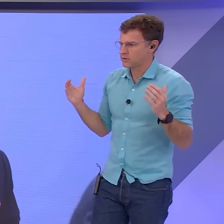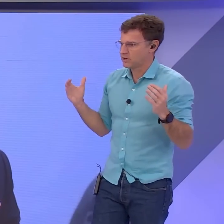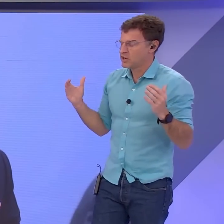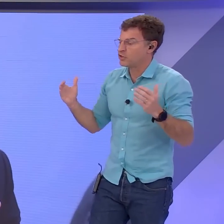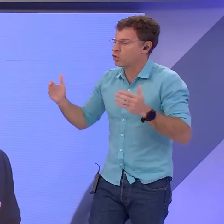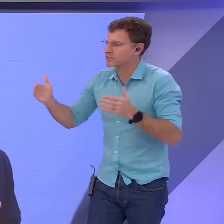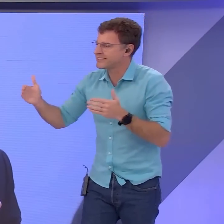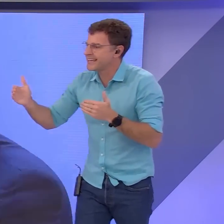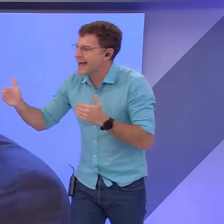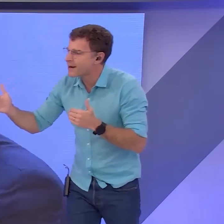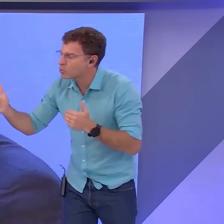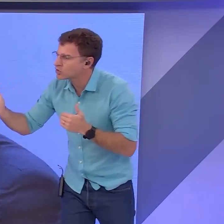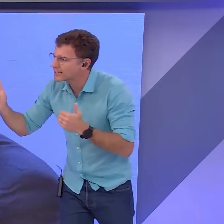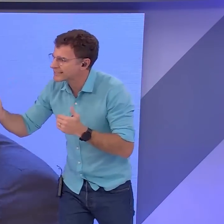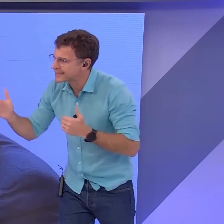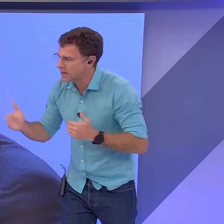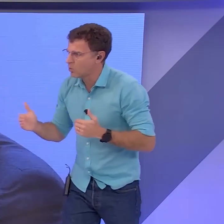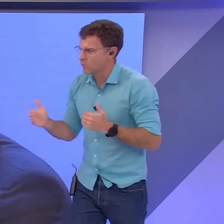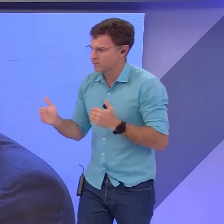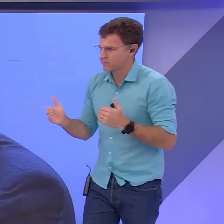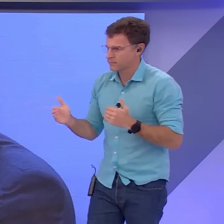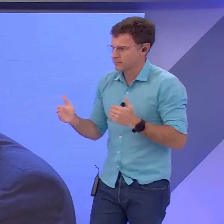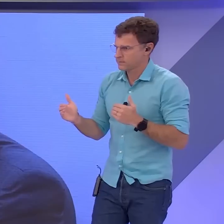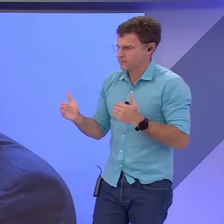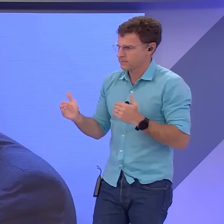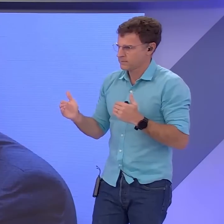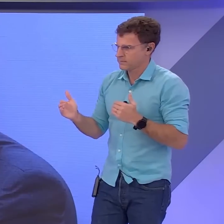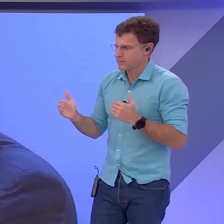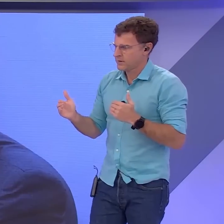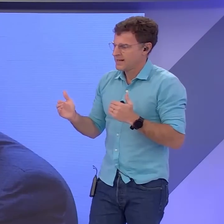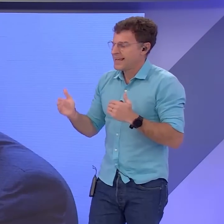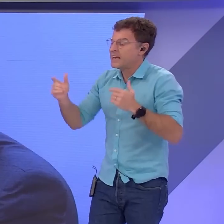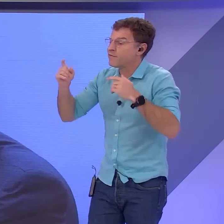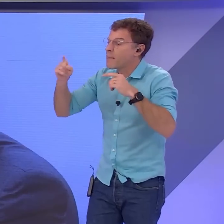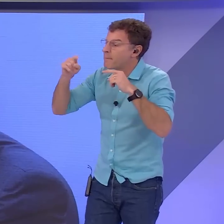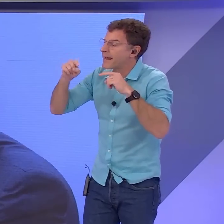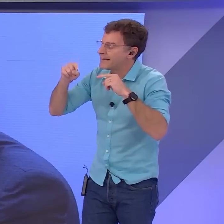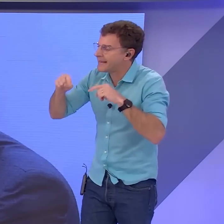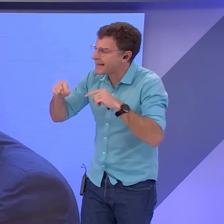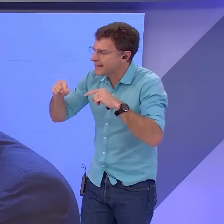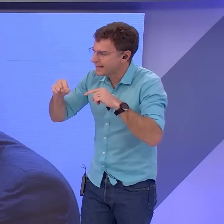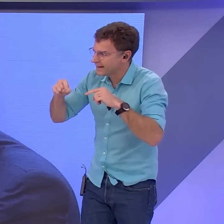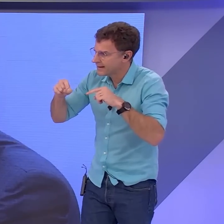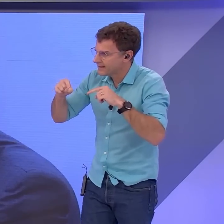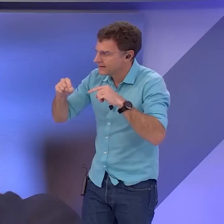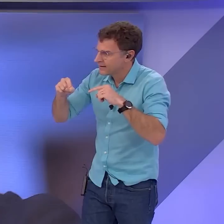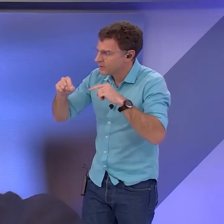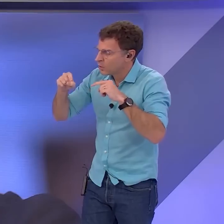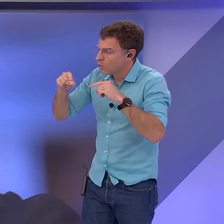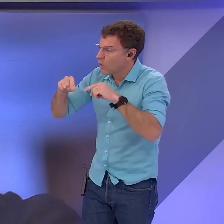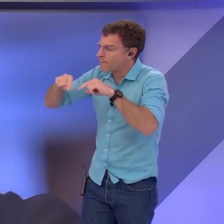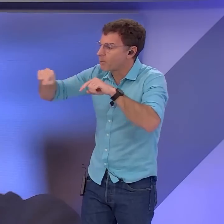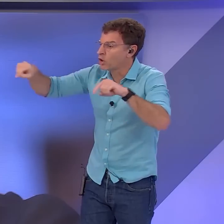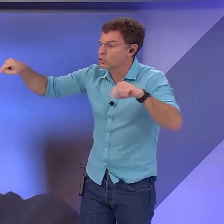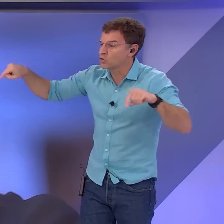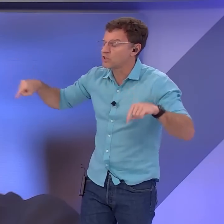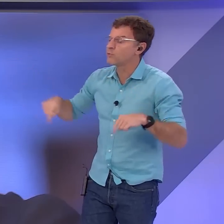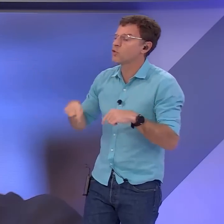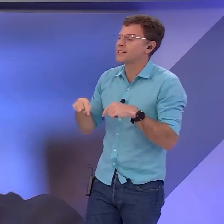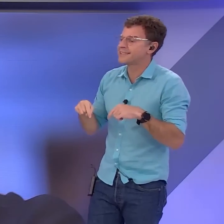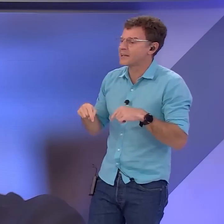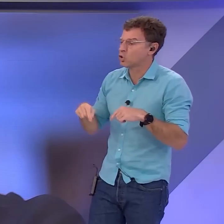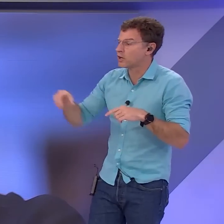conservadorismo, de conciliar com o Centrão, ele vai perder o apoio